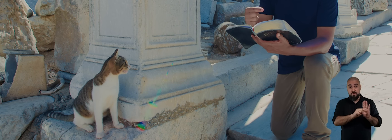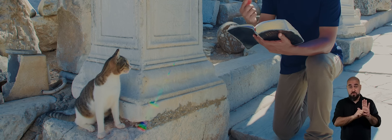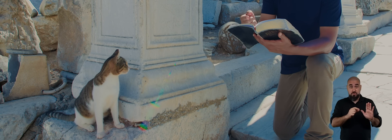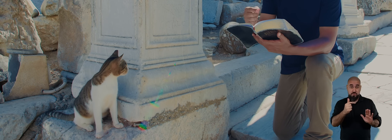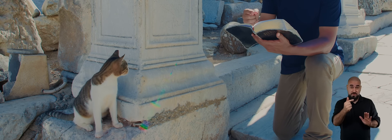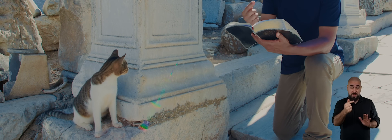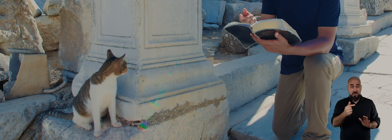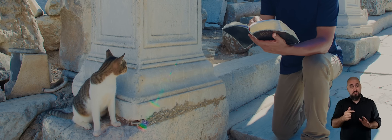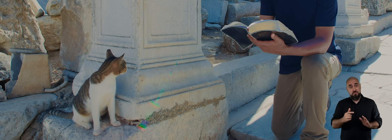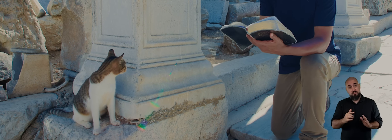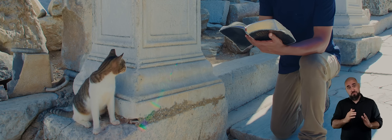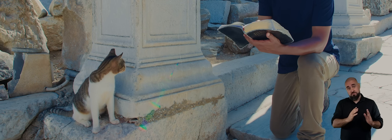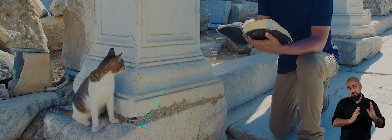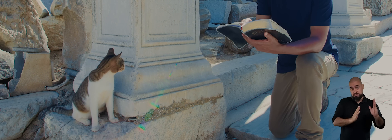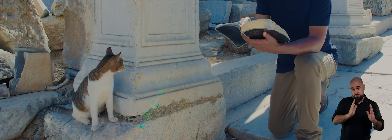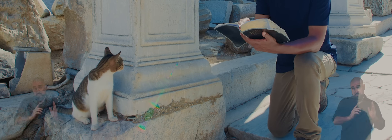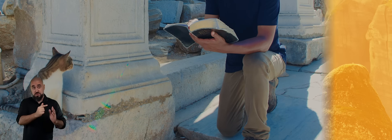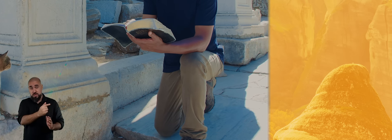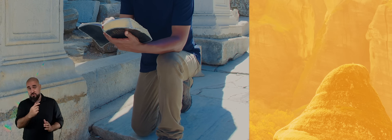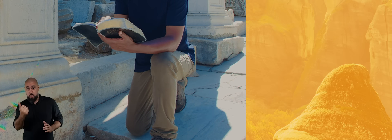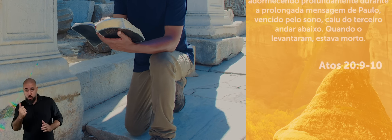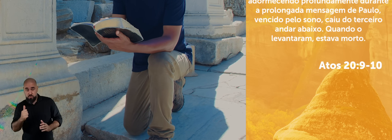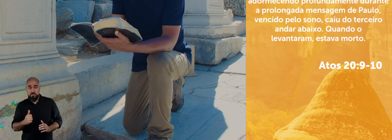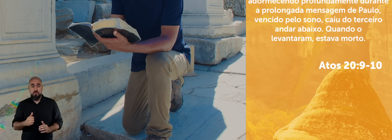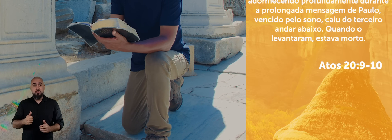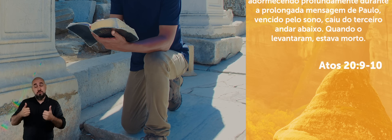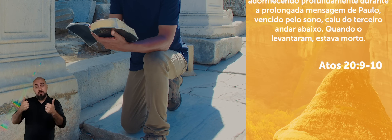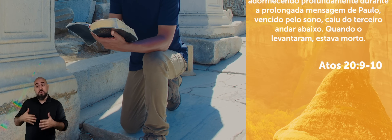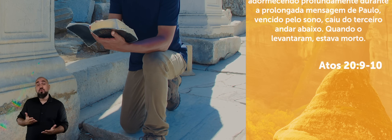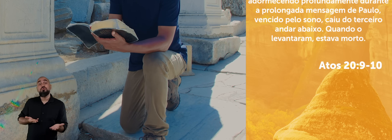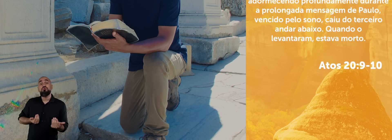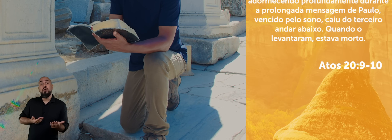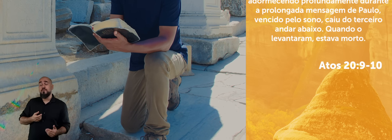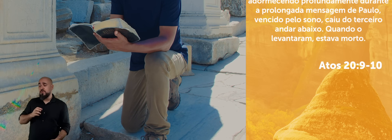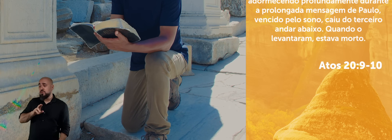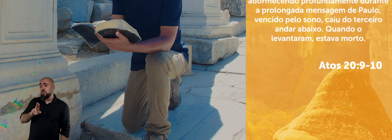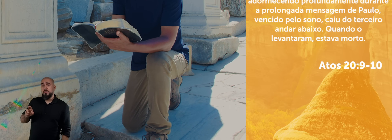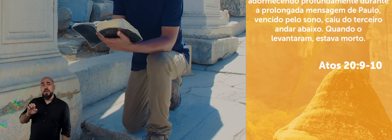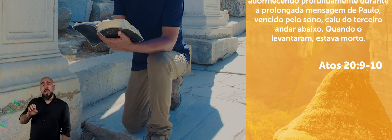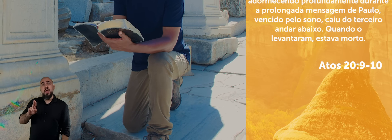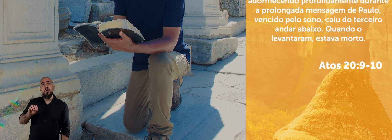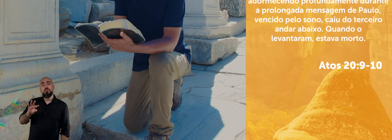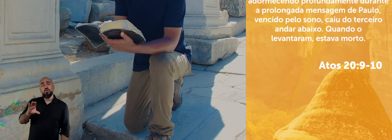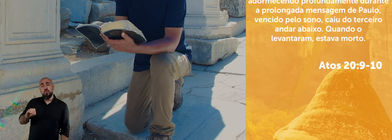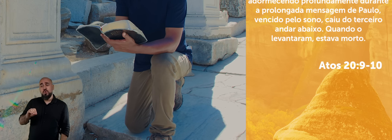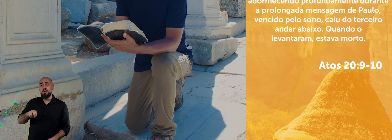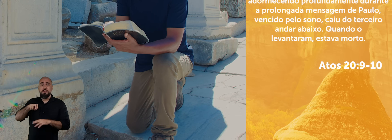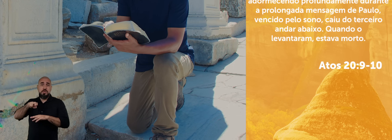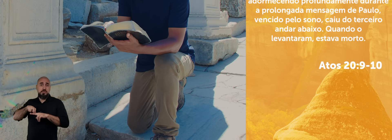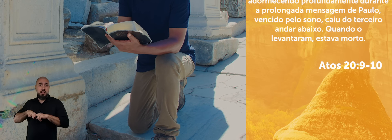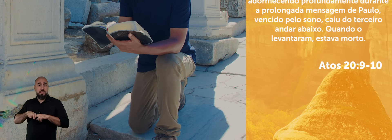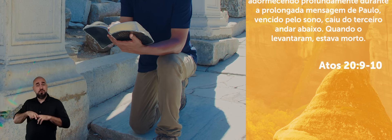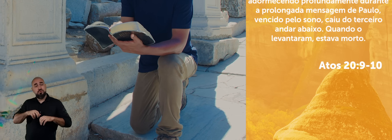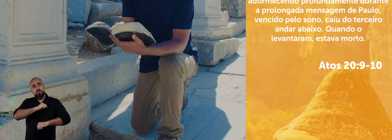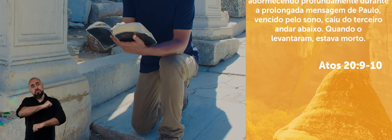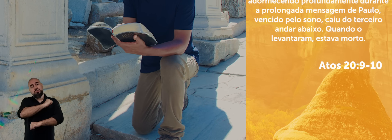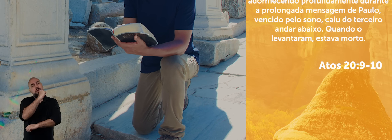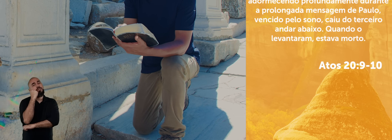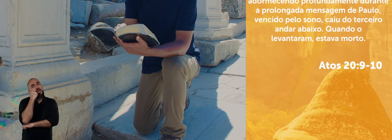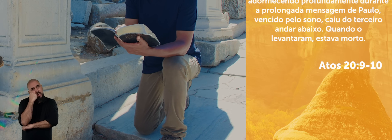Paulo estava pregando em Troade, diz que um jovem chamado Eutico estava sentado numa janela e